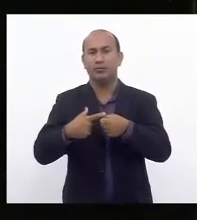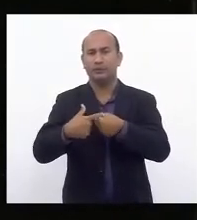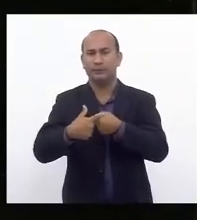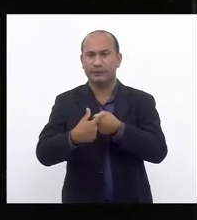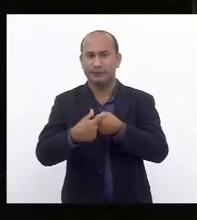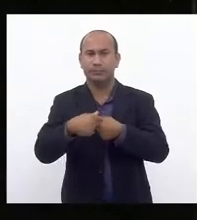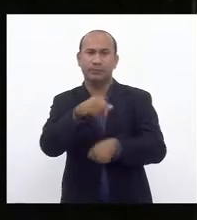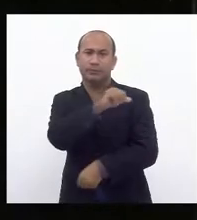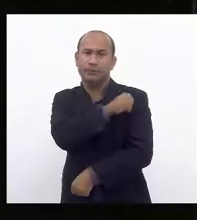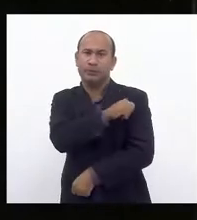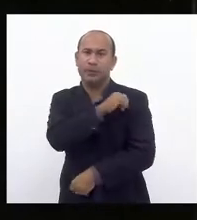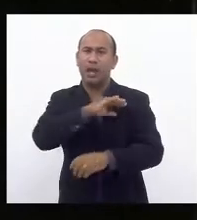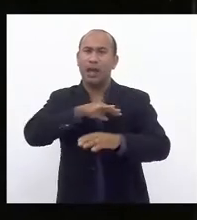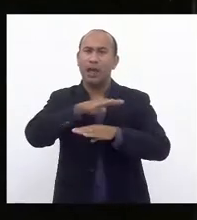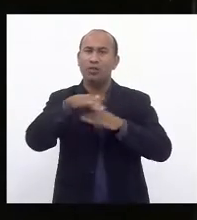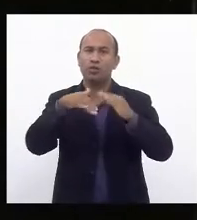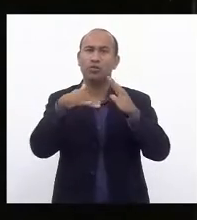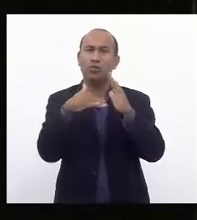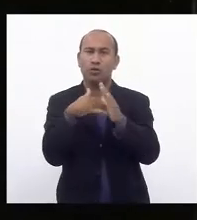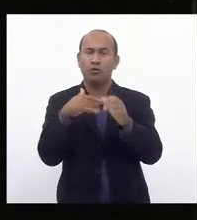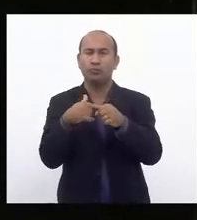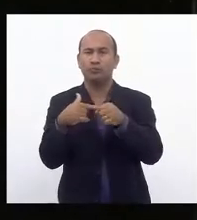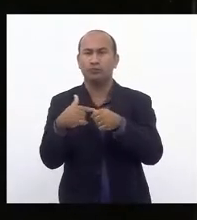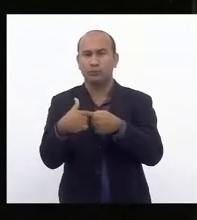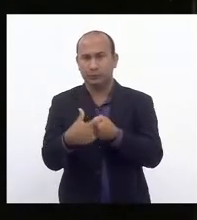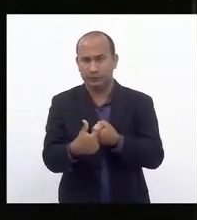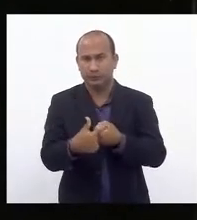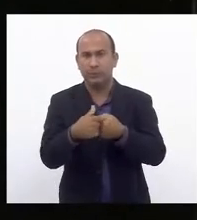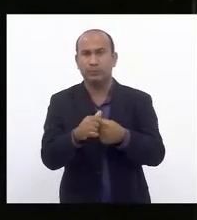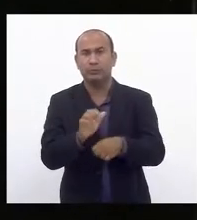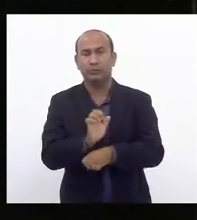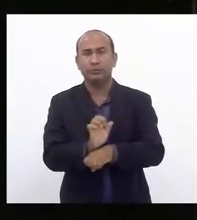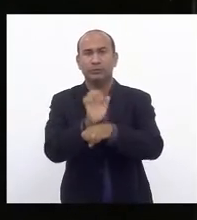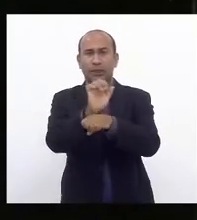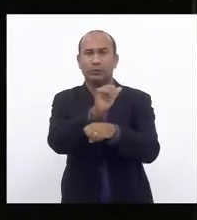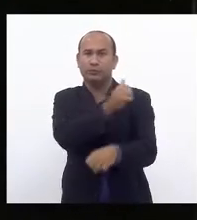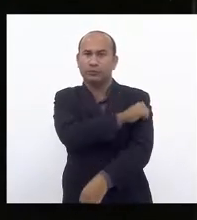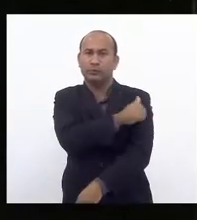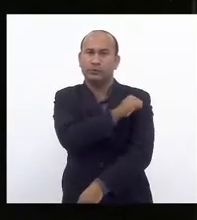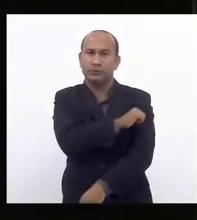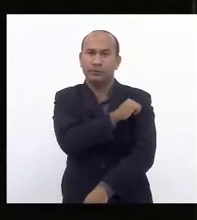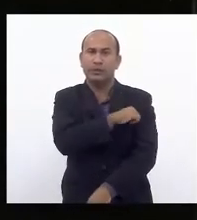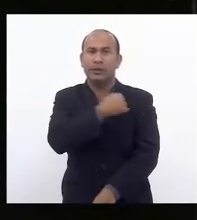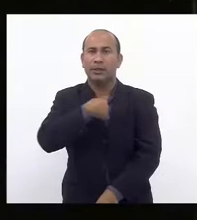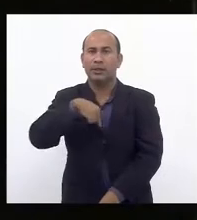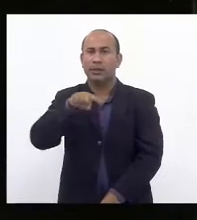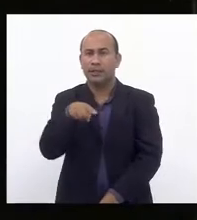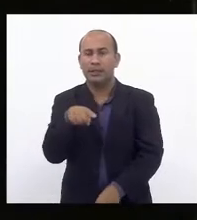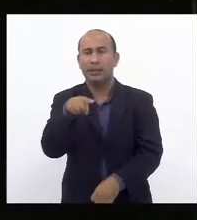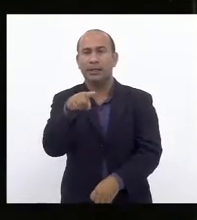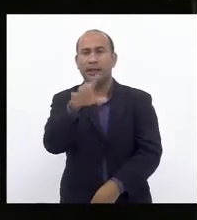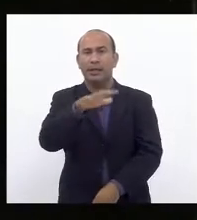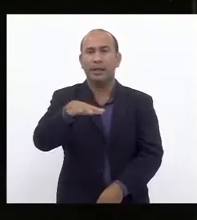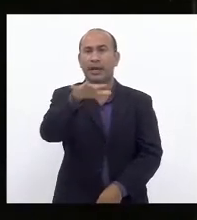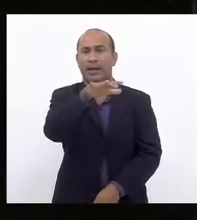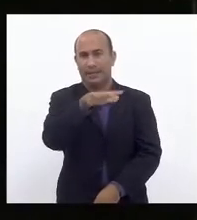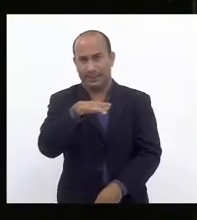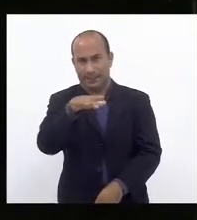Rio a todos os municípios praticamente do Estado do Rio de Janeiro e na rede estadual de